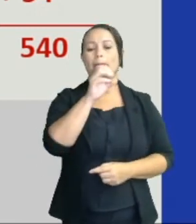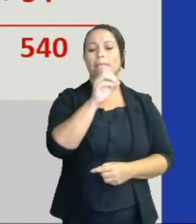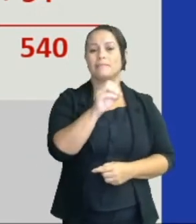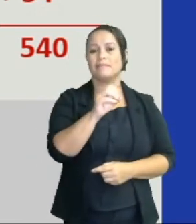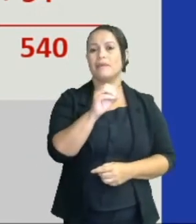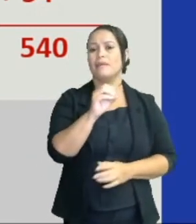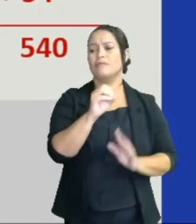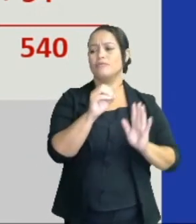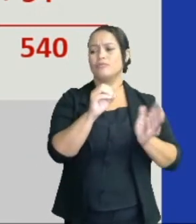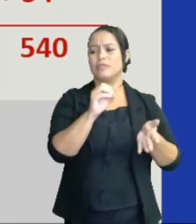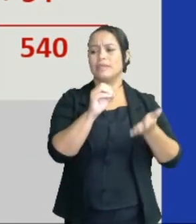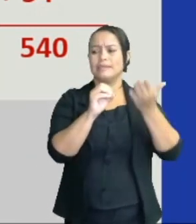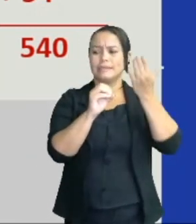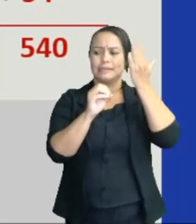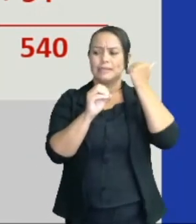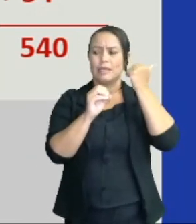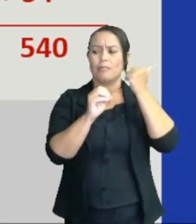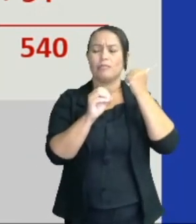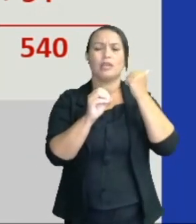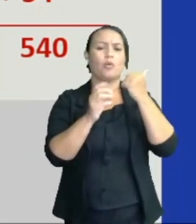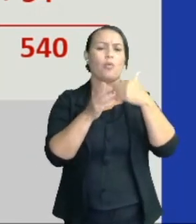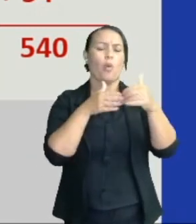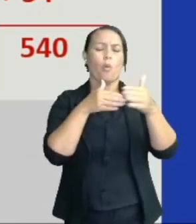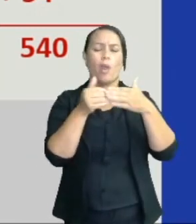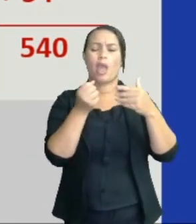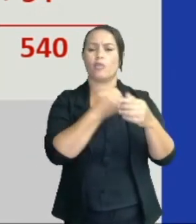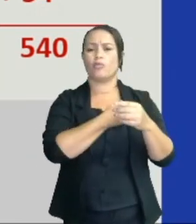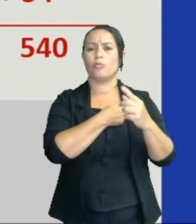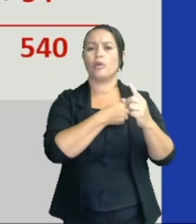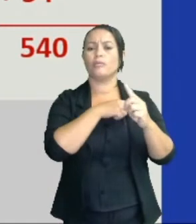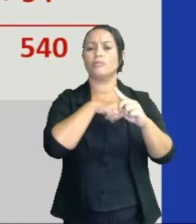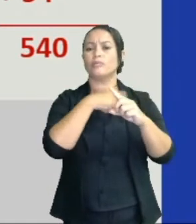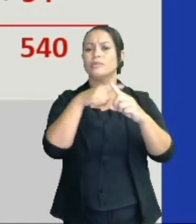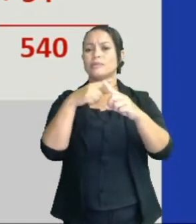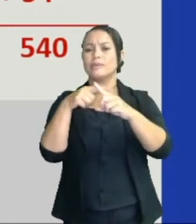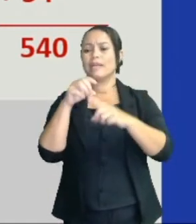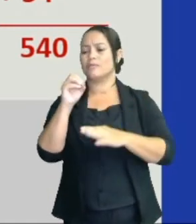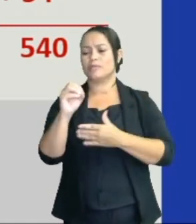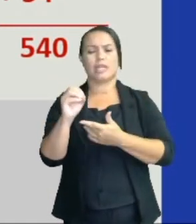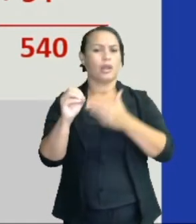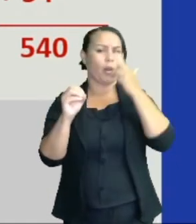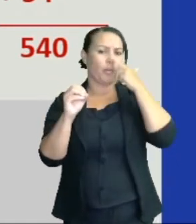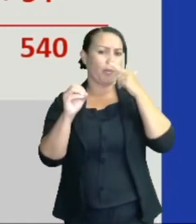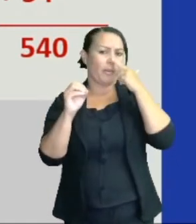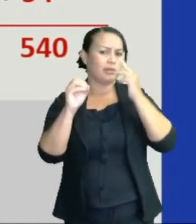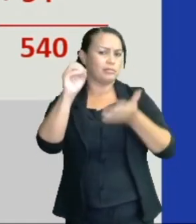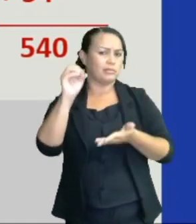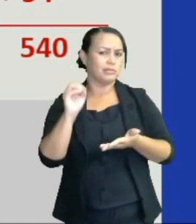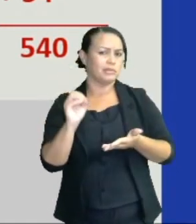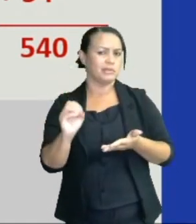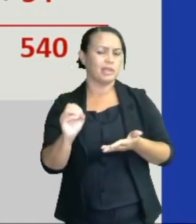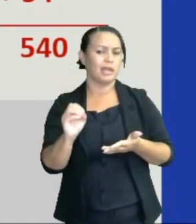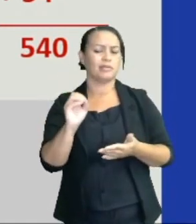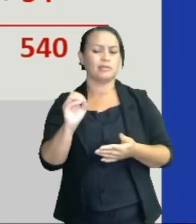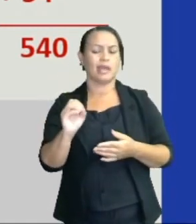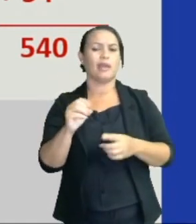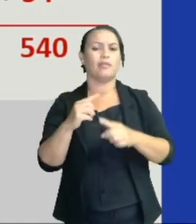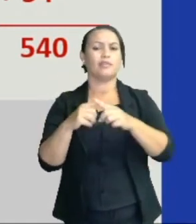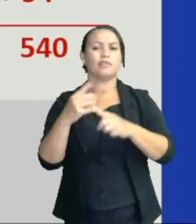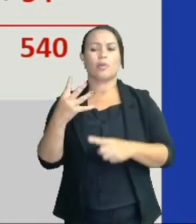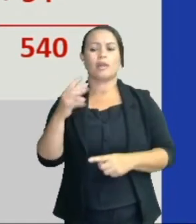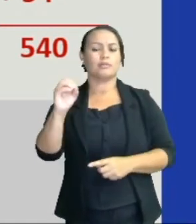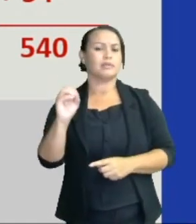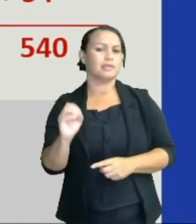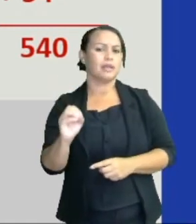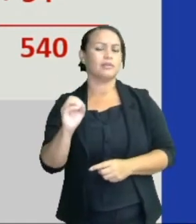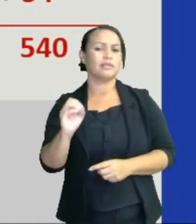0, a gente sabe que todo número multiplicado por 0 é igual a 0. Então, 0 vezes 4,